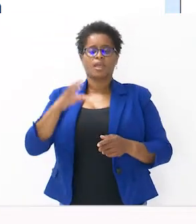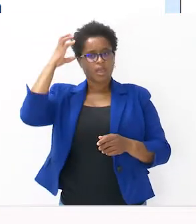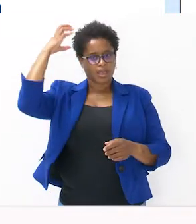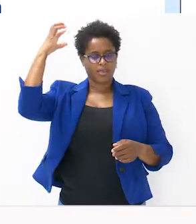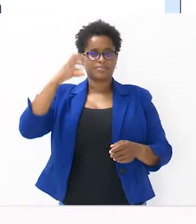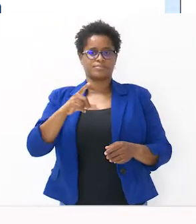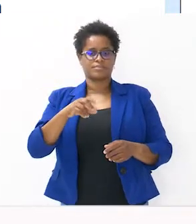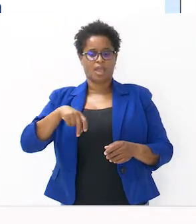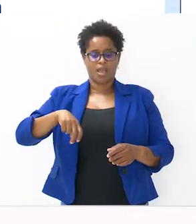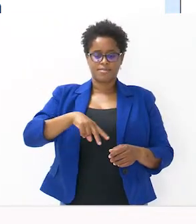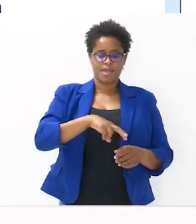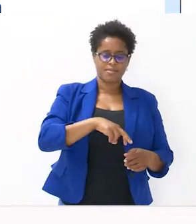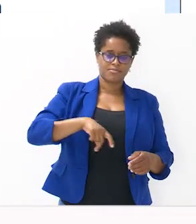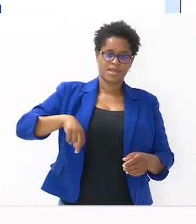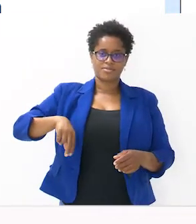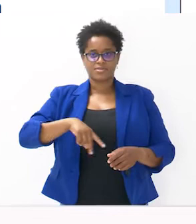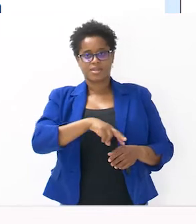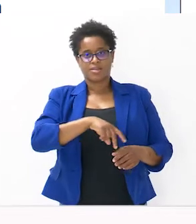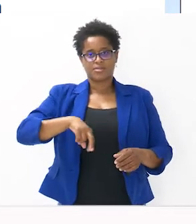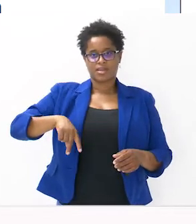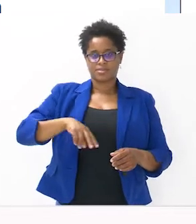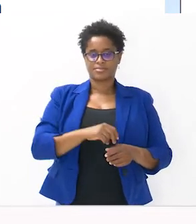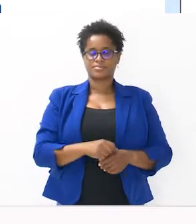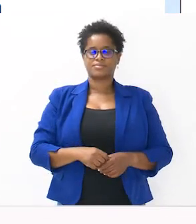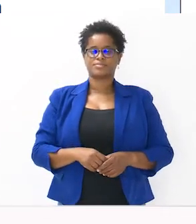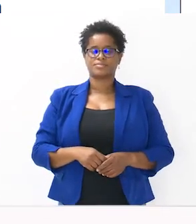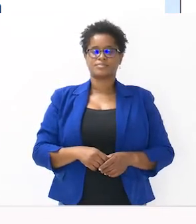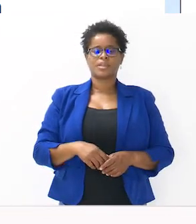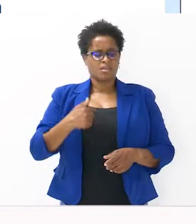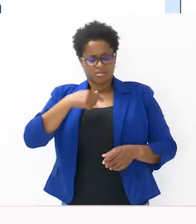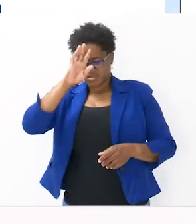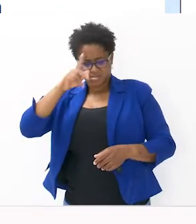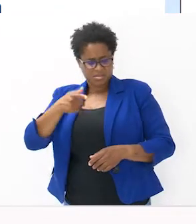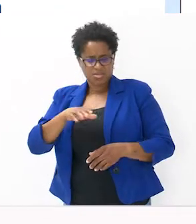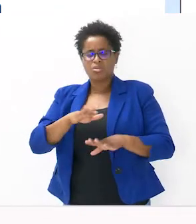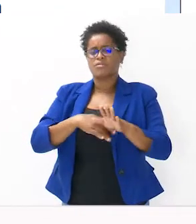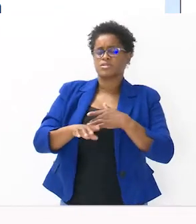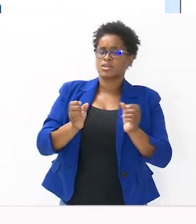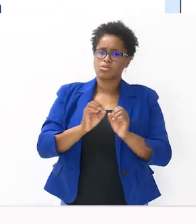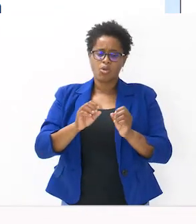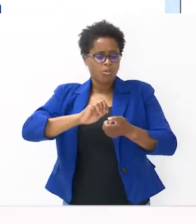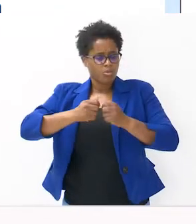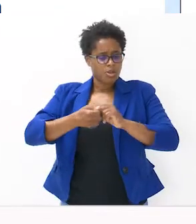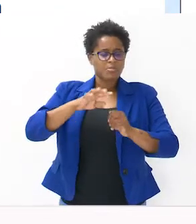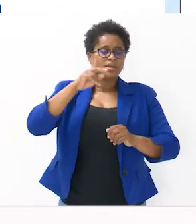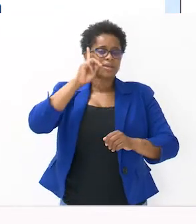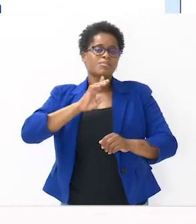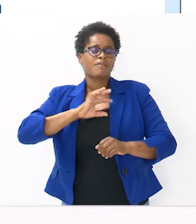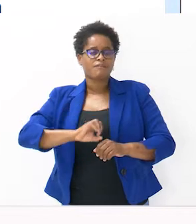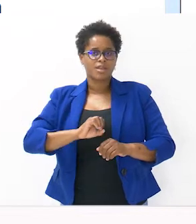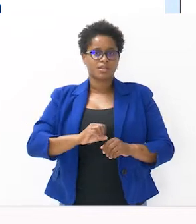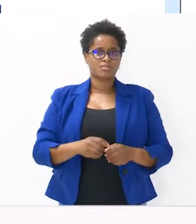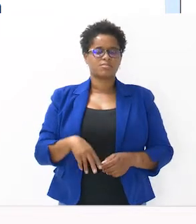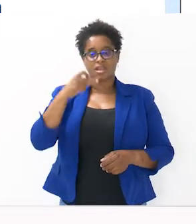Rei, andando de um lado para o outro. Não sei o que fazer. O problema da minha filha está